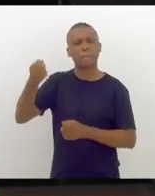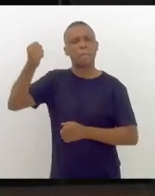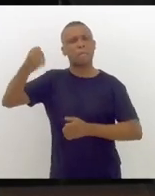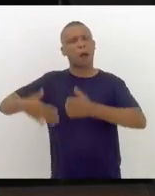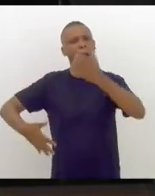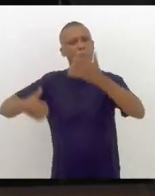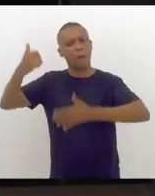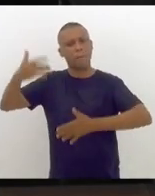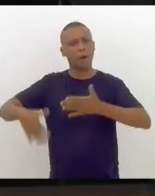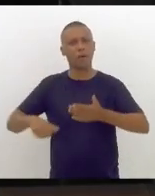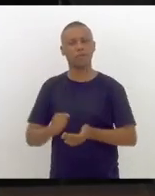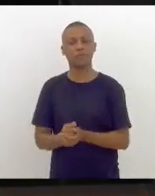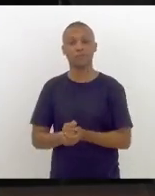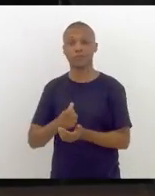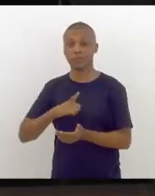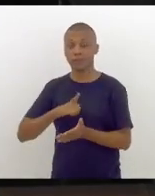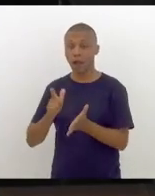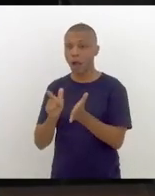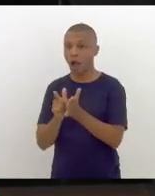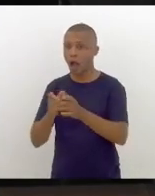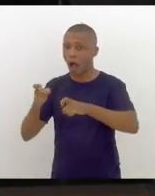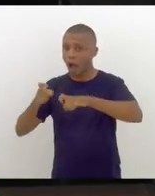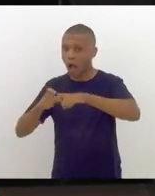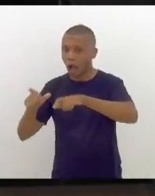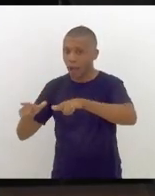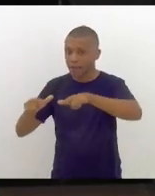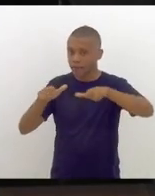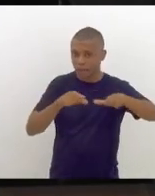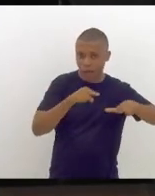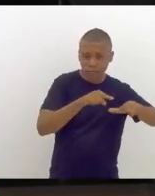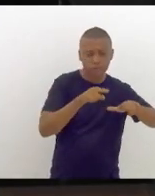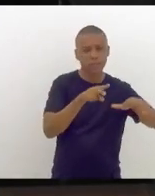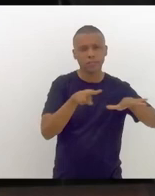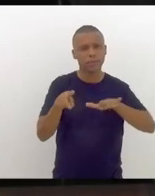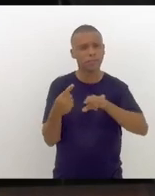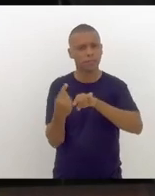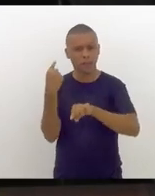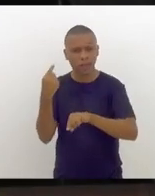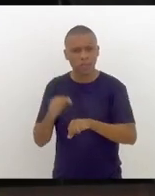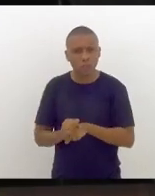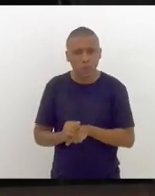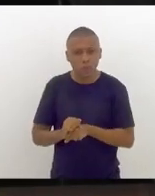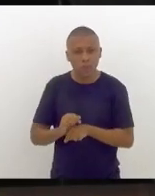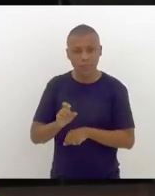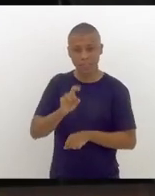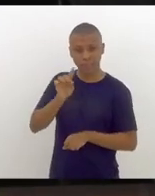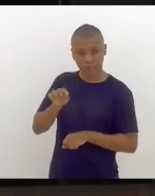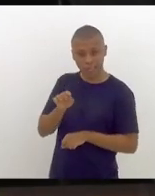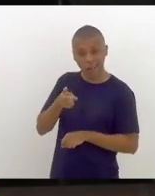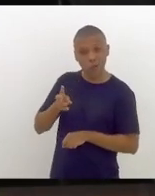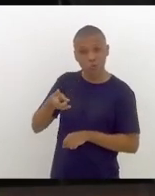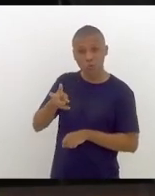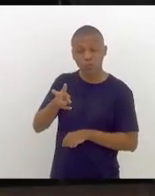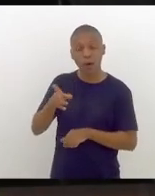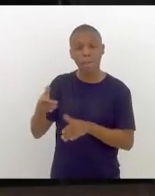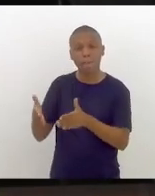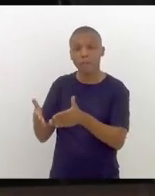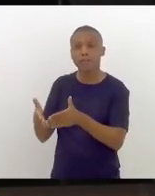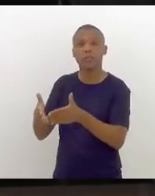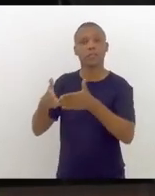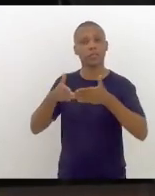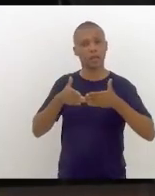meteu atestado na semana passada e eu tô perguntando Será que o governador ainda tá de atestado e não vai dizer